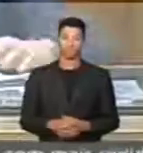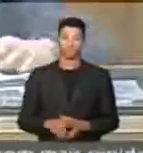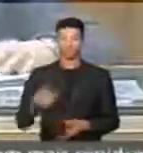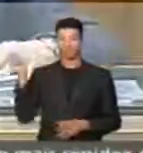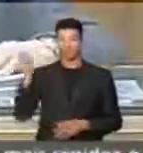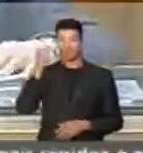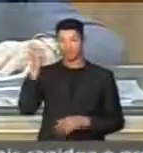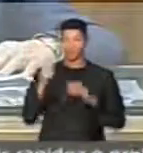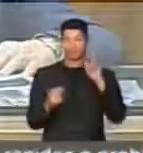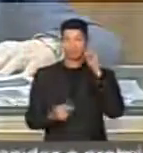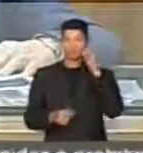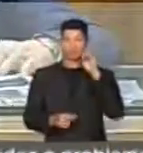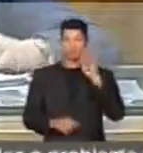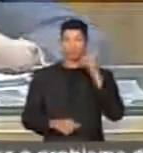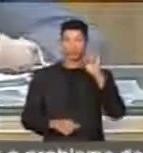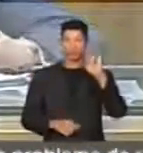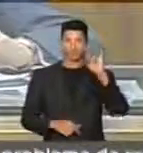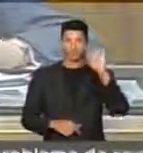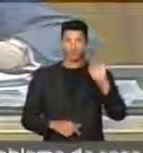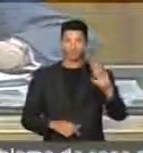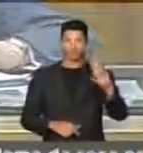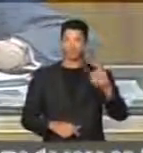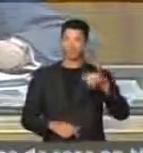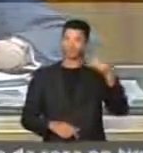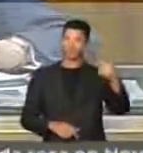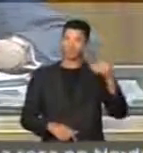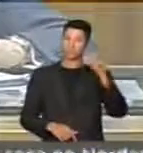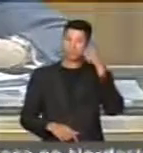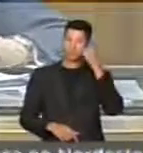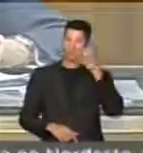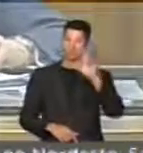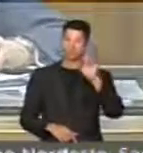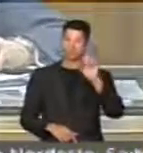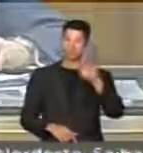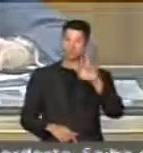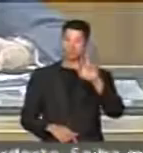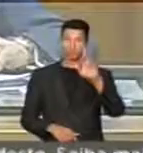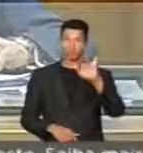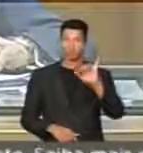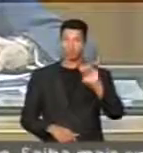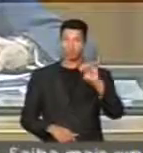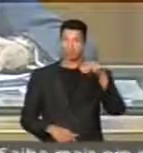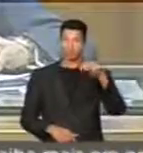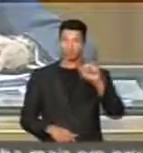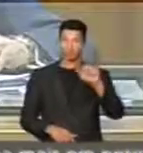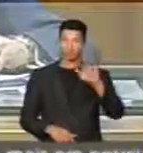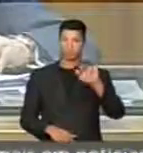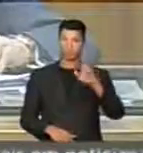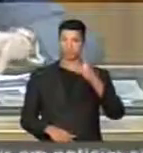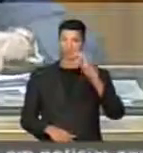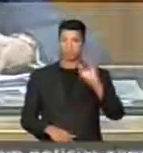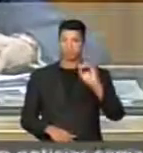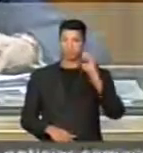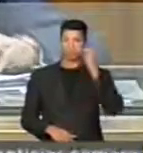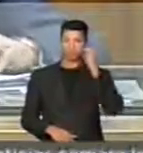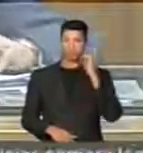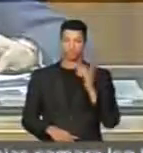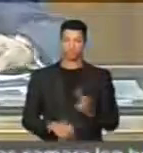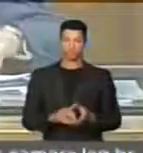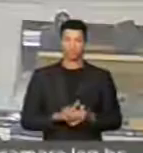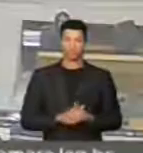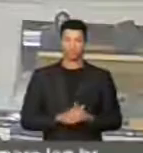Rio Grande do Sul, com o deputado Heitor, que já está na tribuna, logo em seguida, deputado Rogério Marinho, deputado José Rocha, deputado Davidson